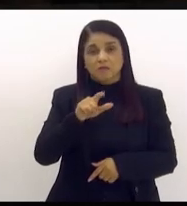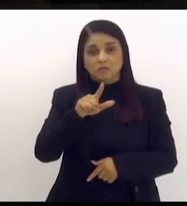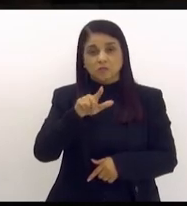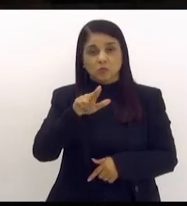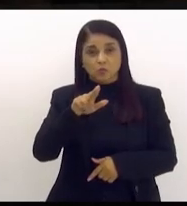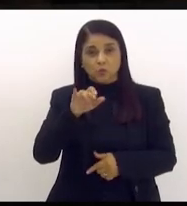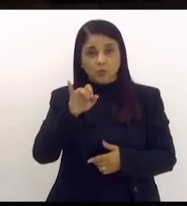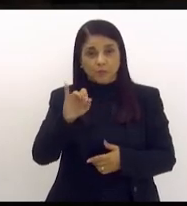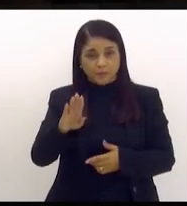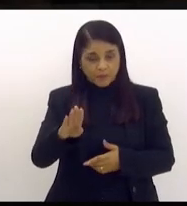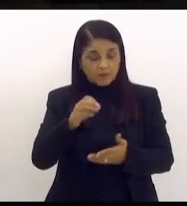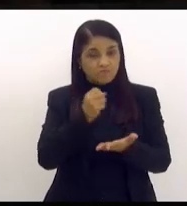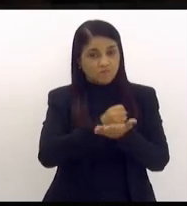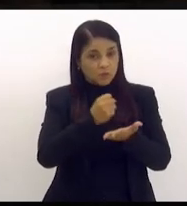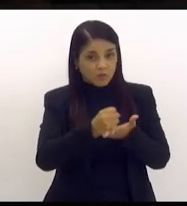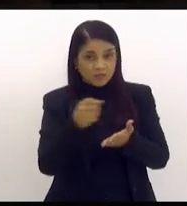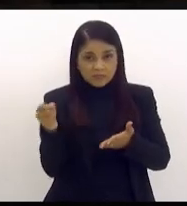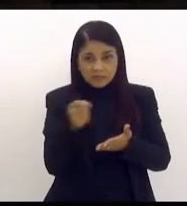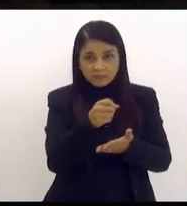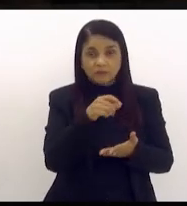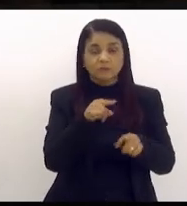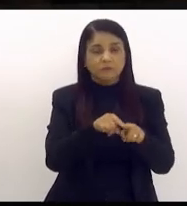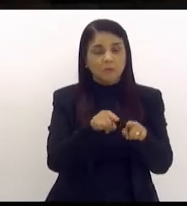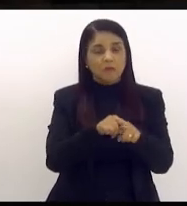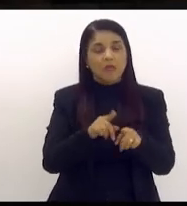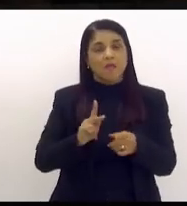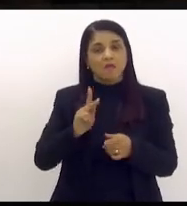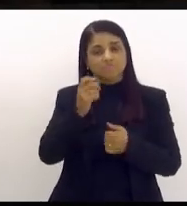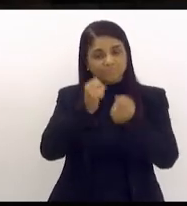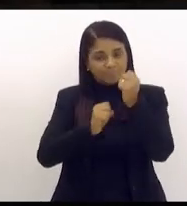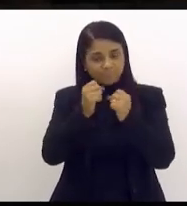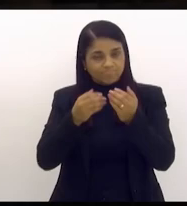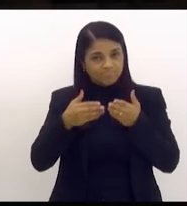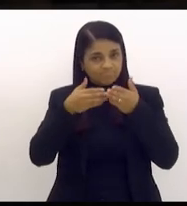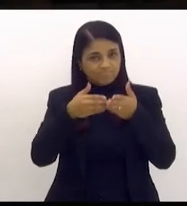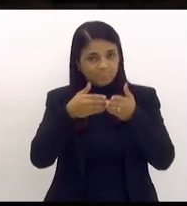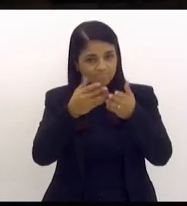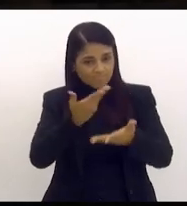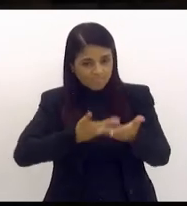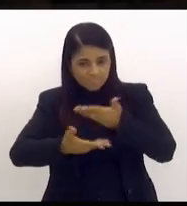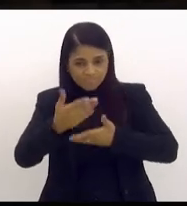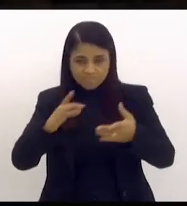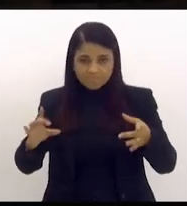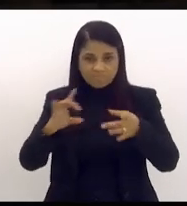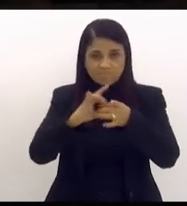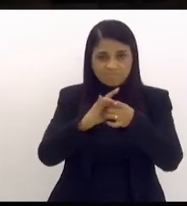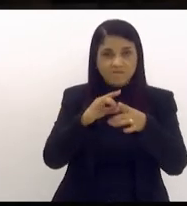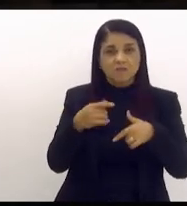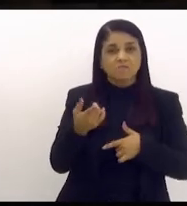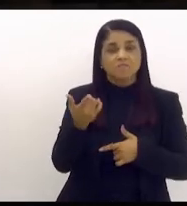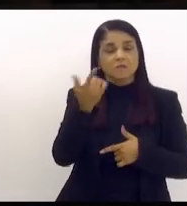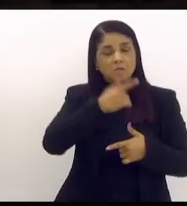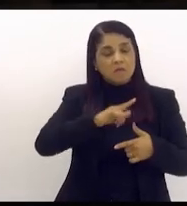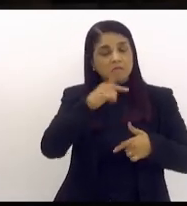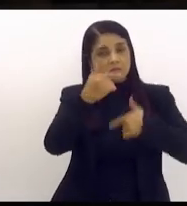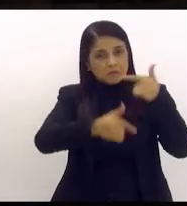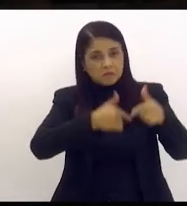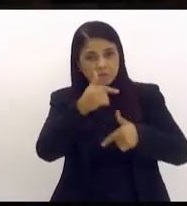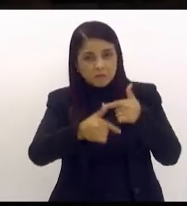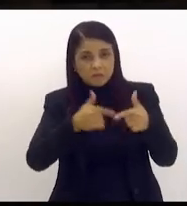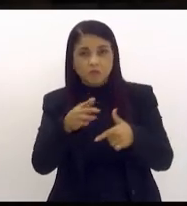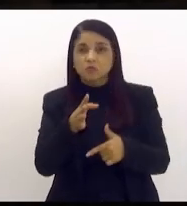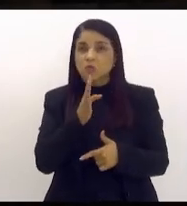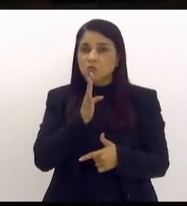indústria naval com essa frente sendo articulada e recuperando né não só os trabalhadores que estão no Urb mas muitos trabalhadores que eu